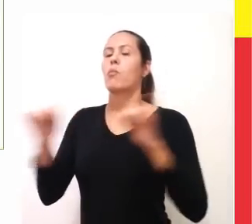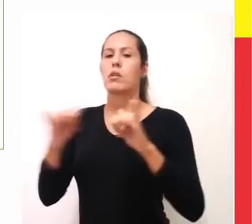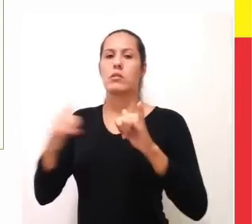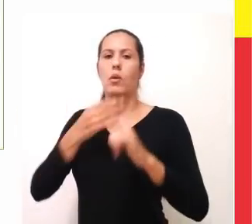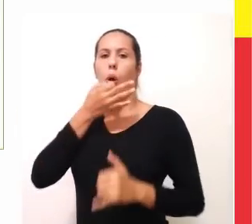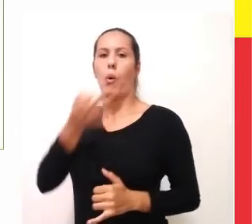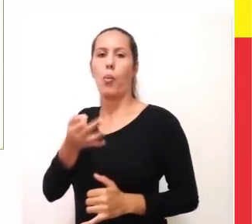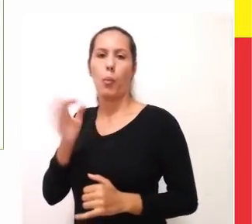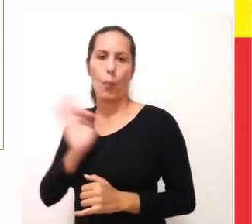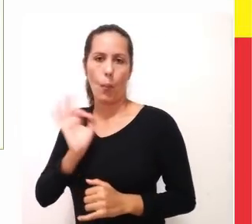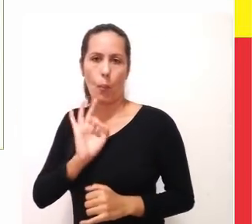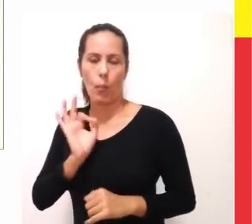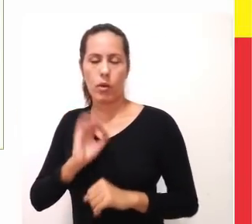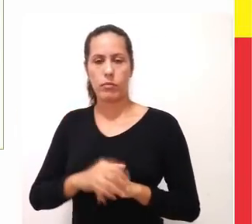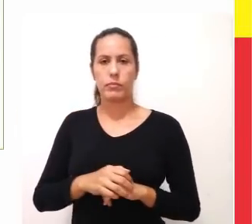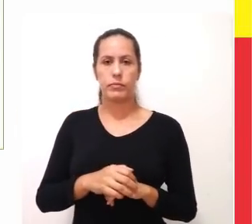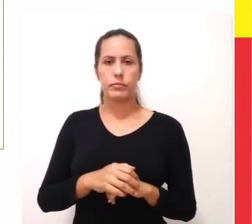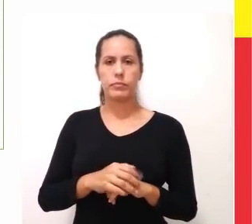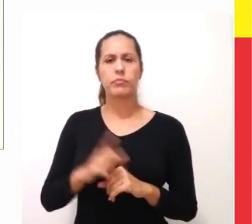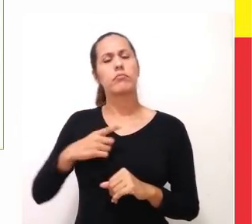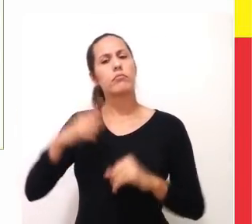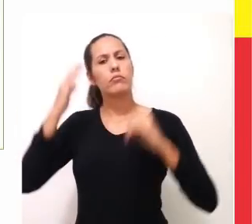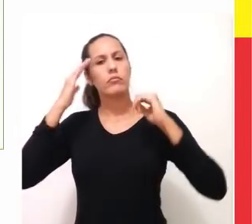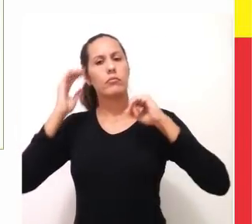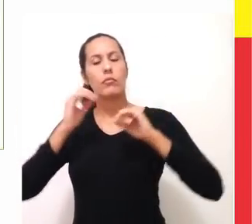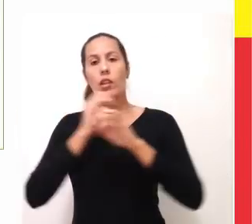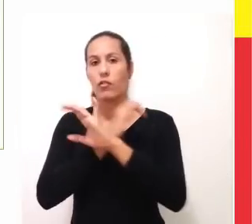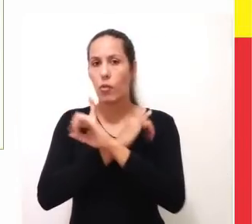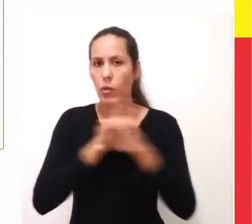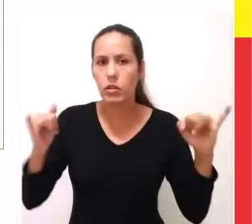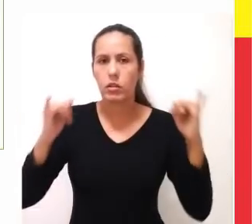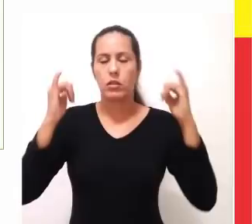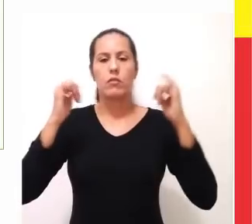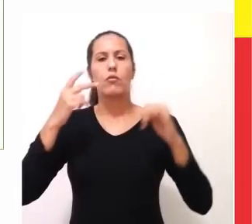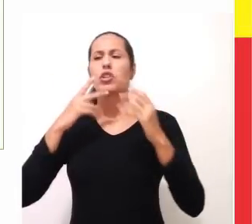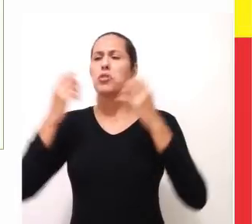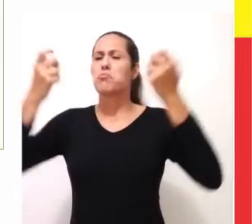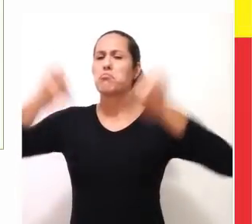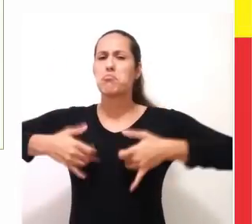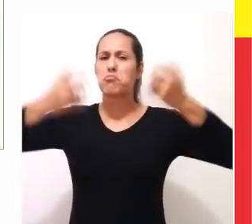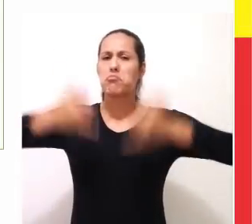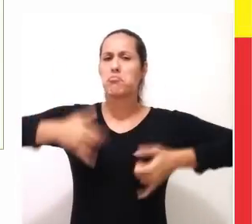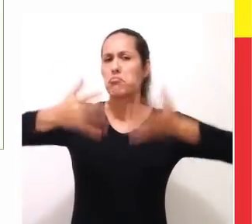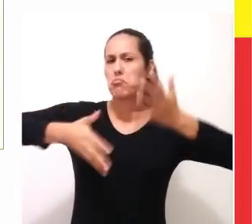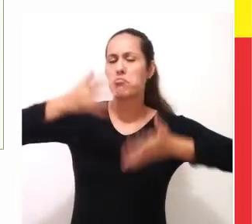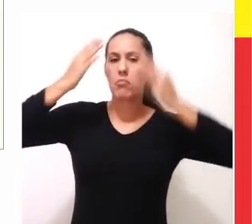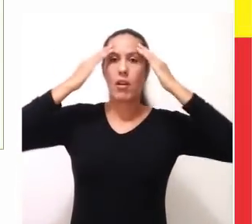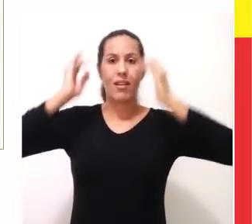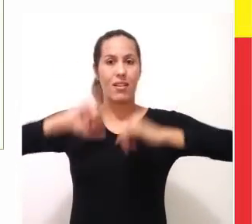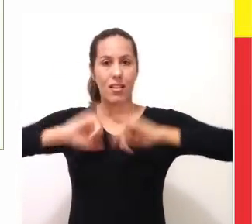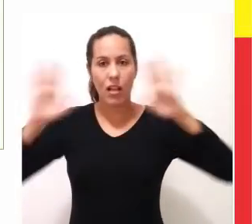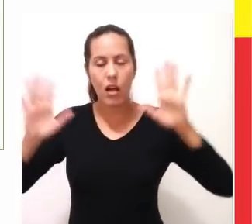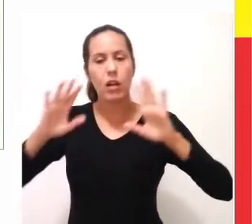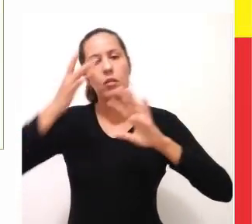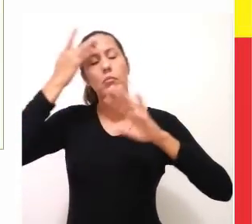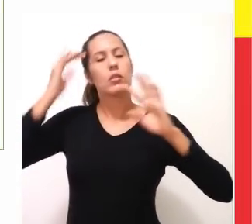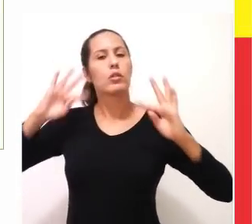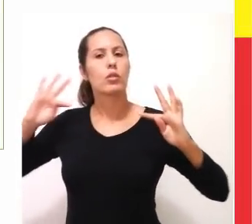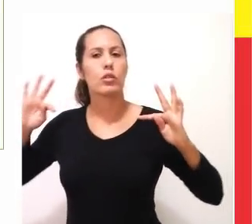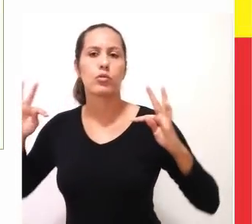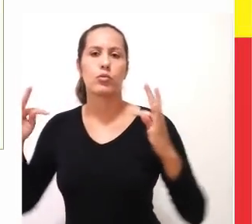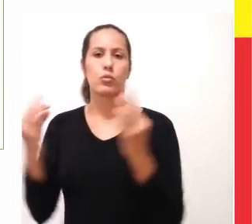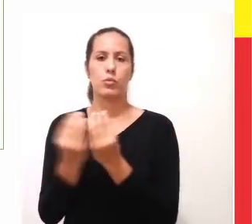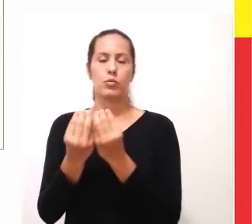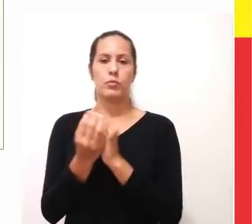clara possível, ser informativo, ser claro, para abranger a todos e todas, certo?